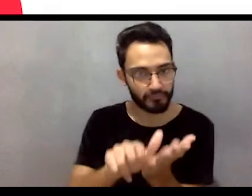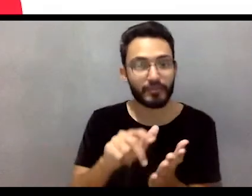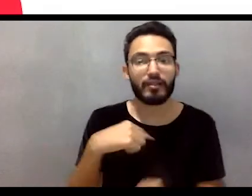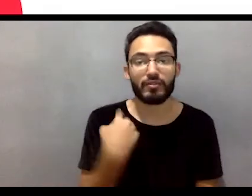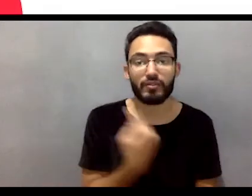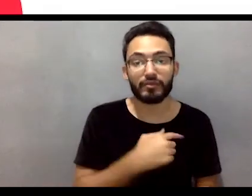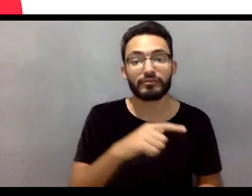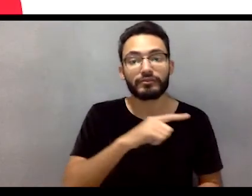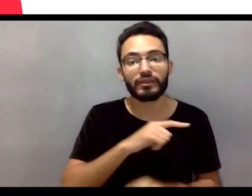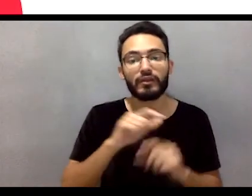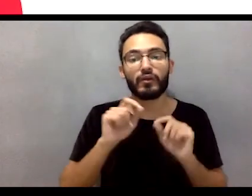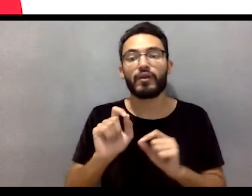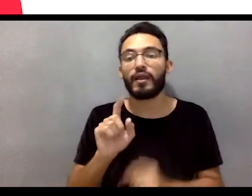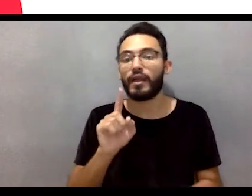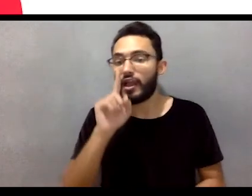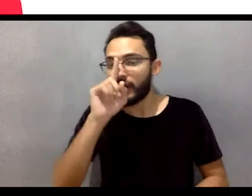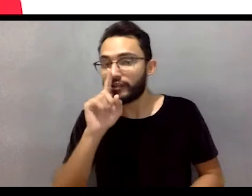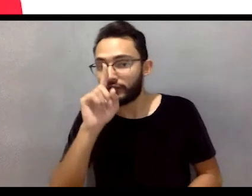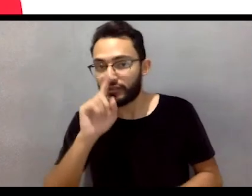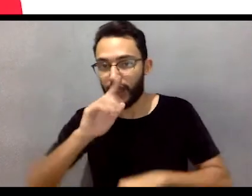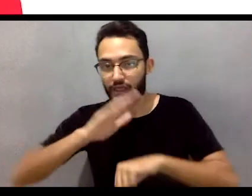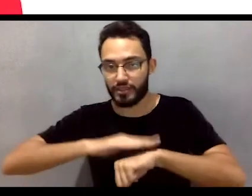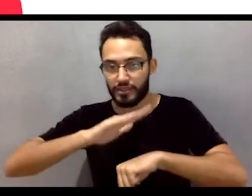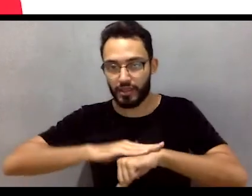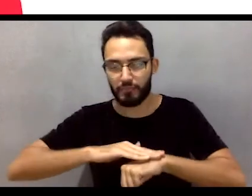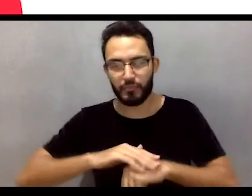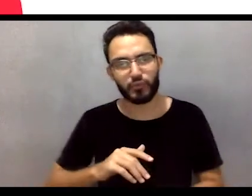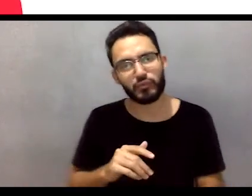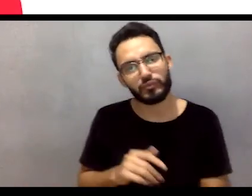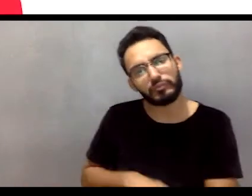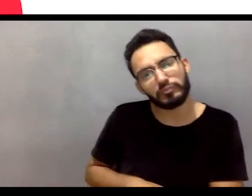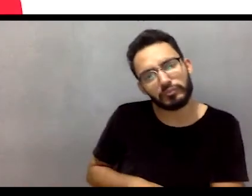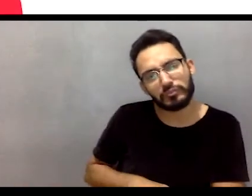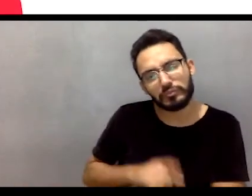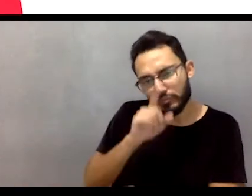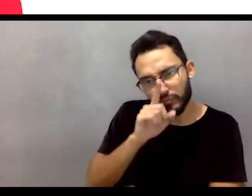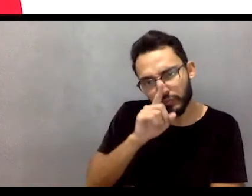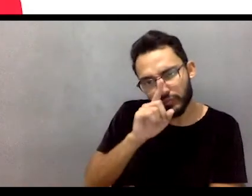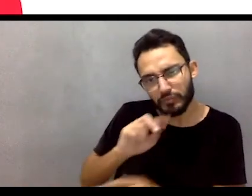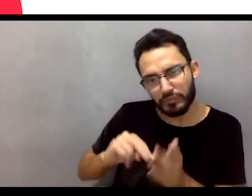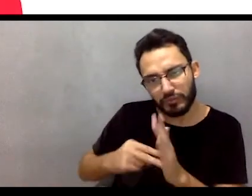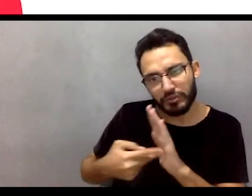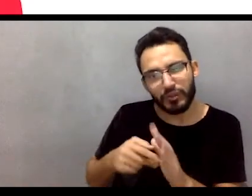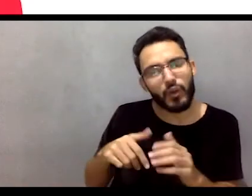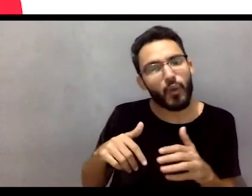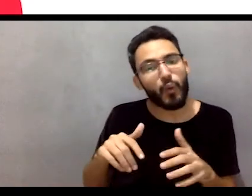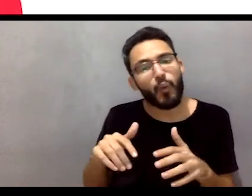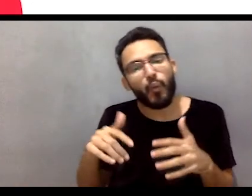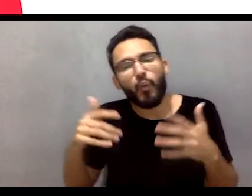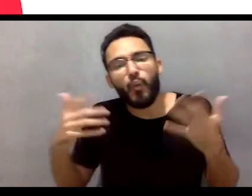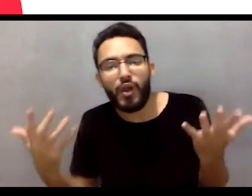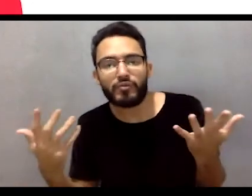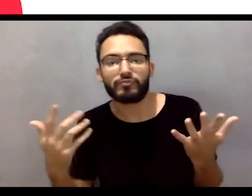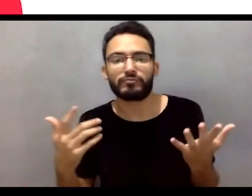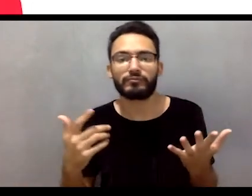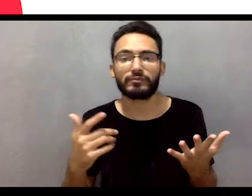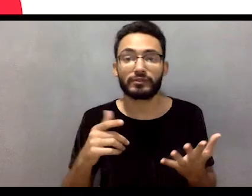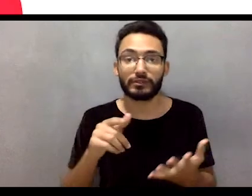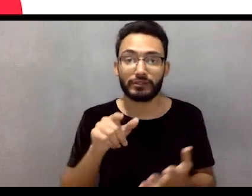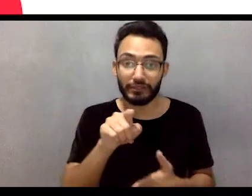nós temos a criticidade no tempo. O que que isso quer dizer? Isso quer dizer o quão